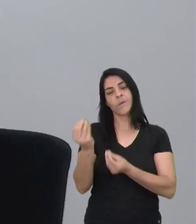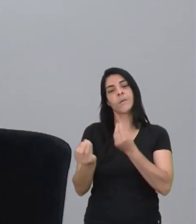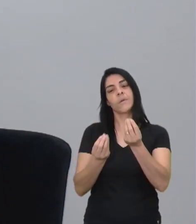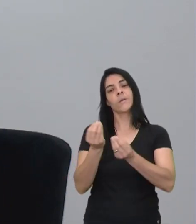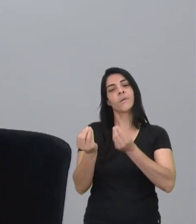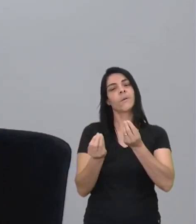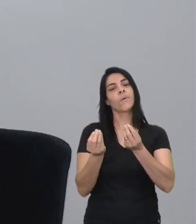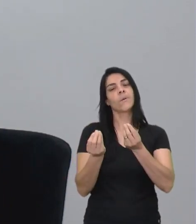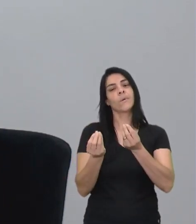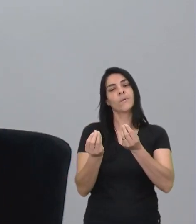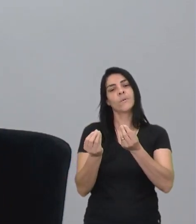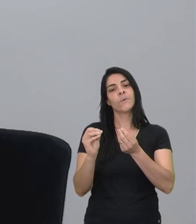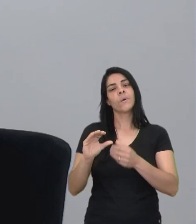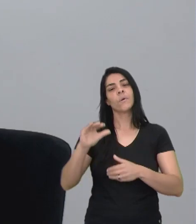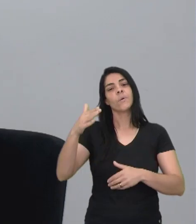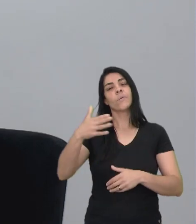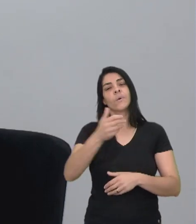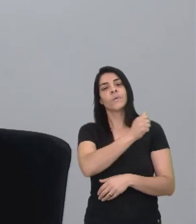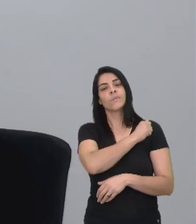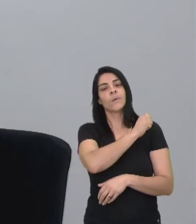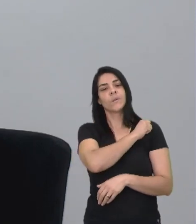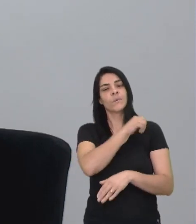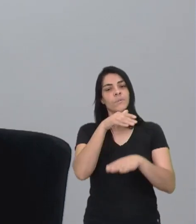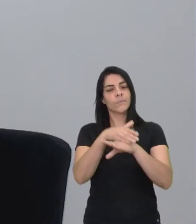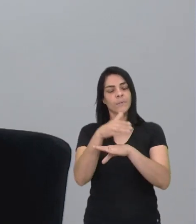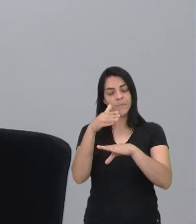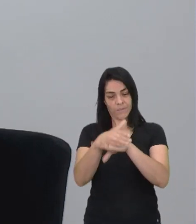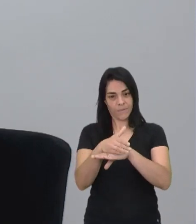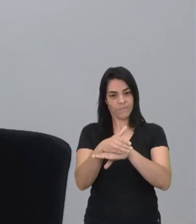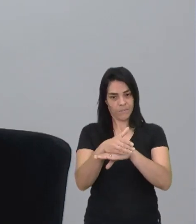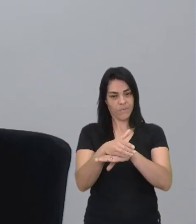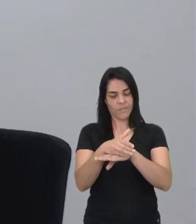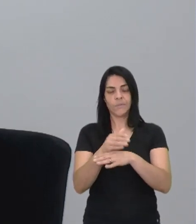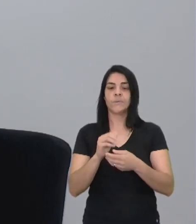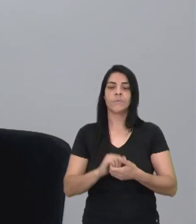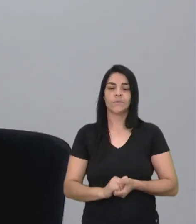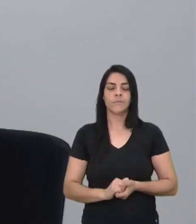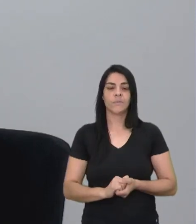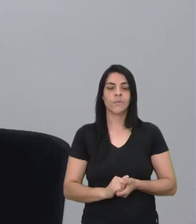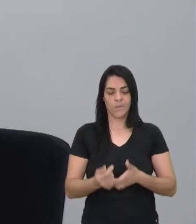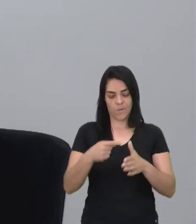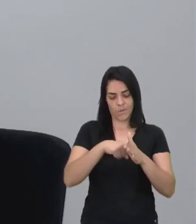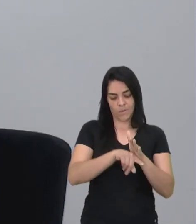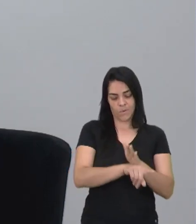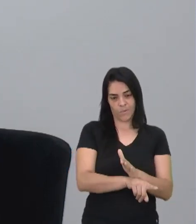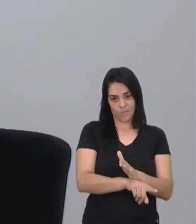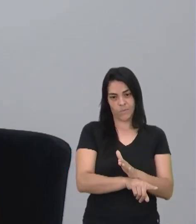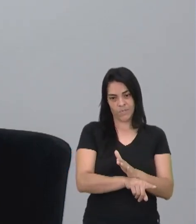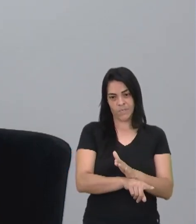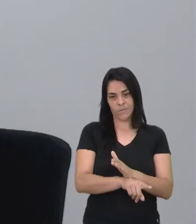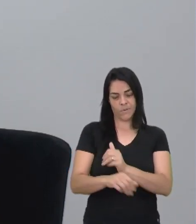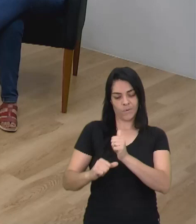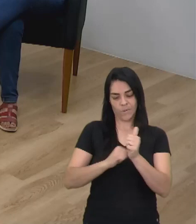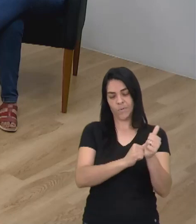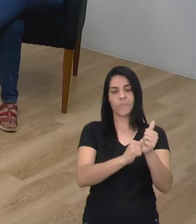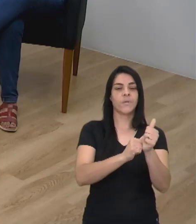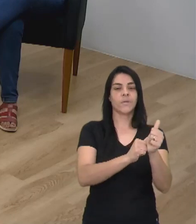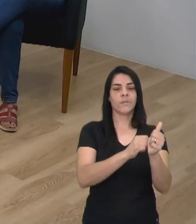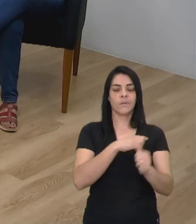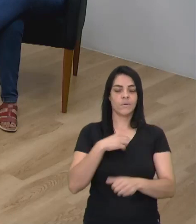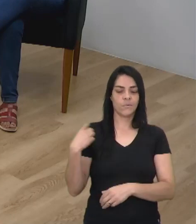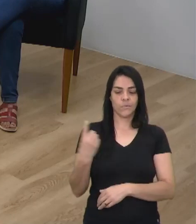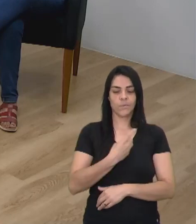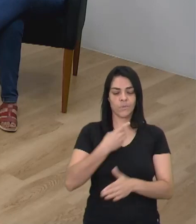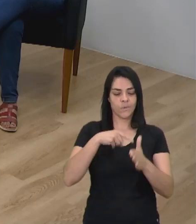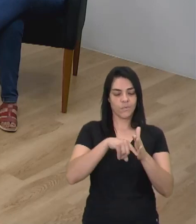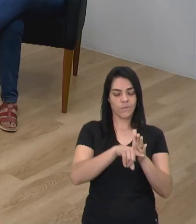como, quando o aluno que estiver participando e vendo essa questão do aprofundamento, né, que está acompanhando aí o nosso